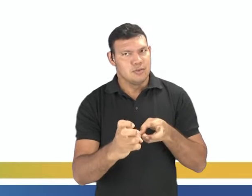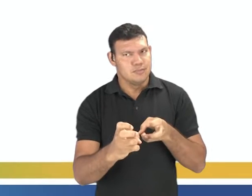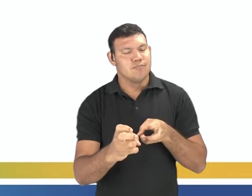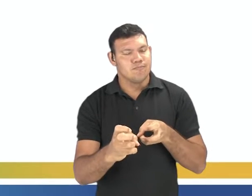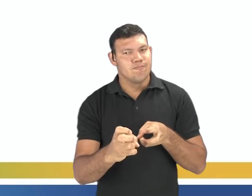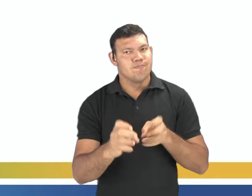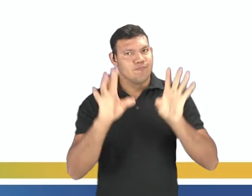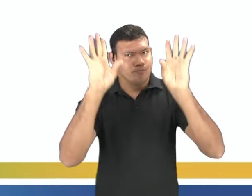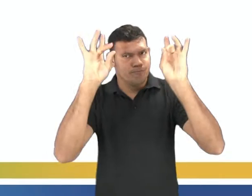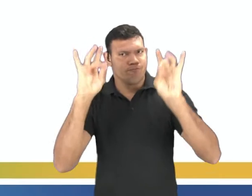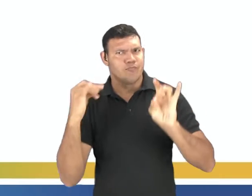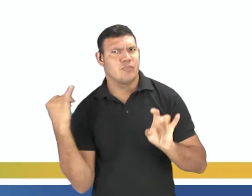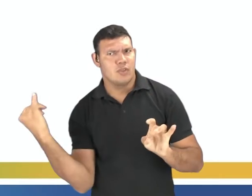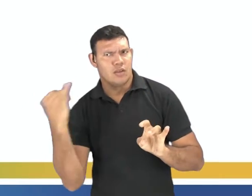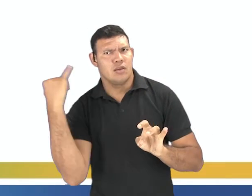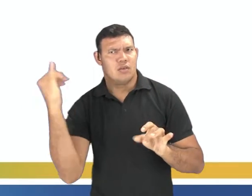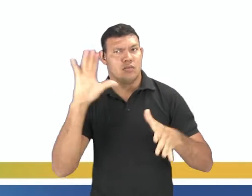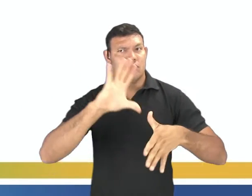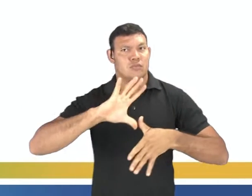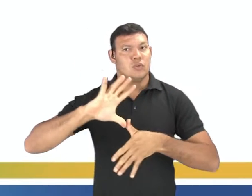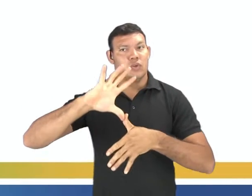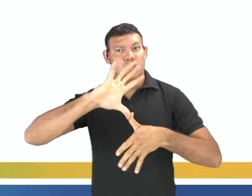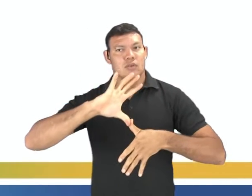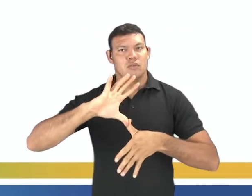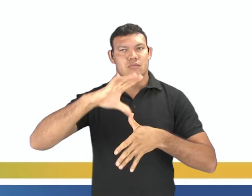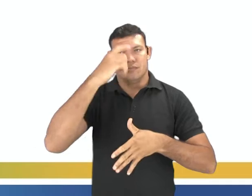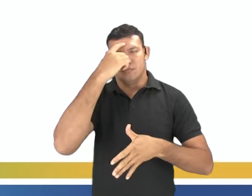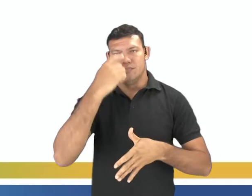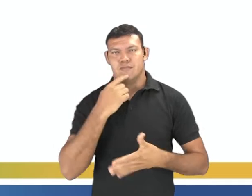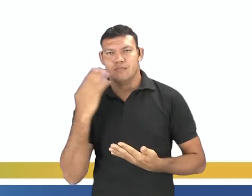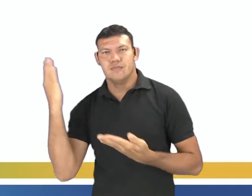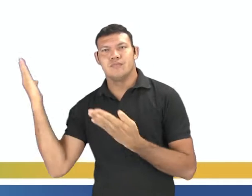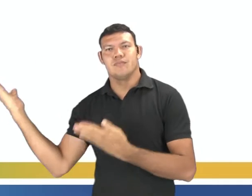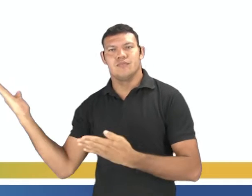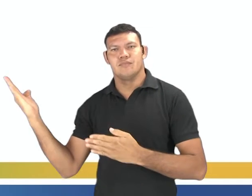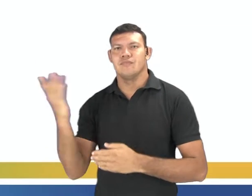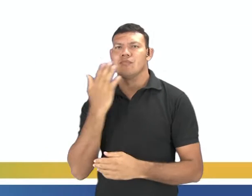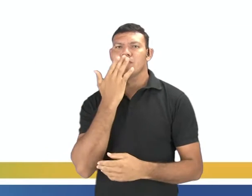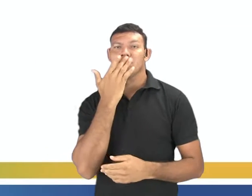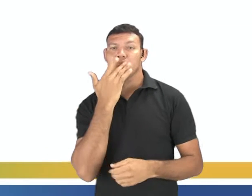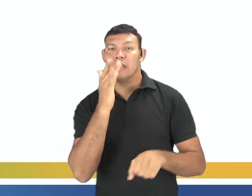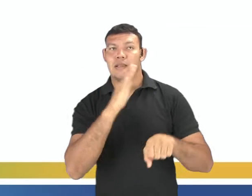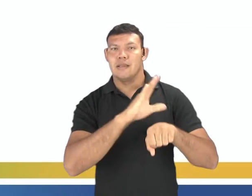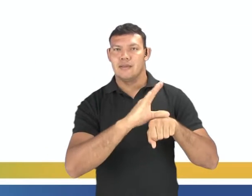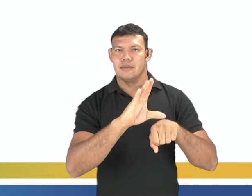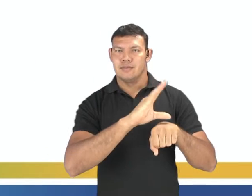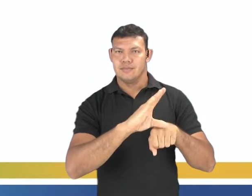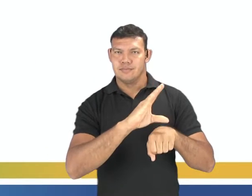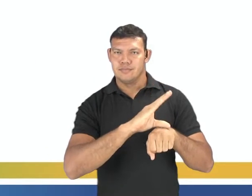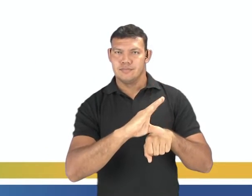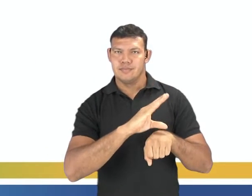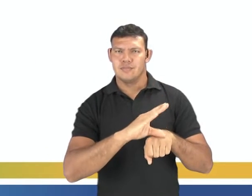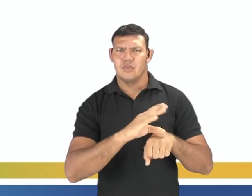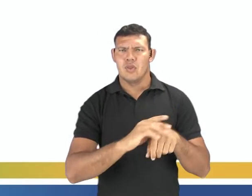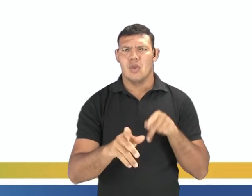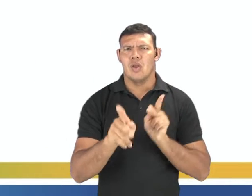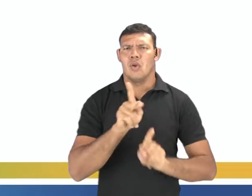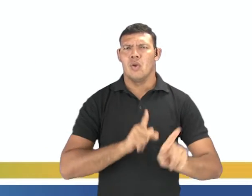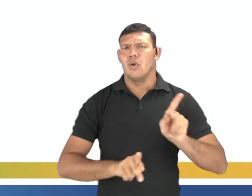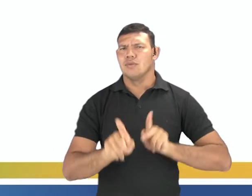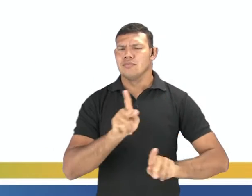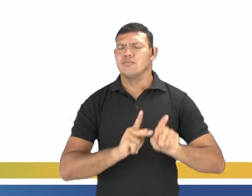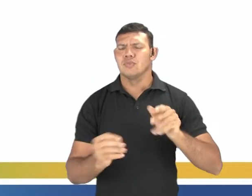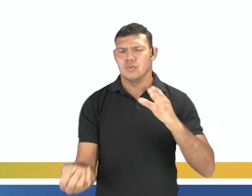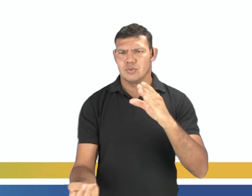atento. Quando olhamos nesse mapa na sua tela, temos uma cor cinza que ela representa os povos